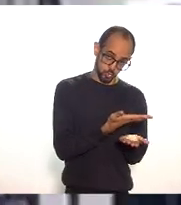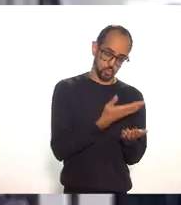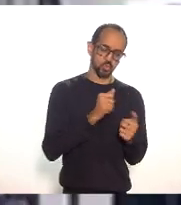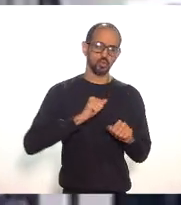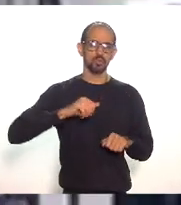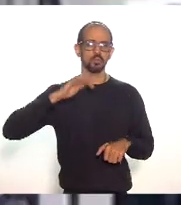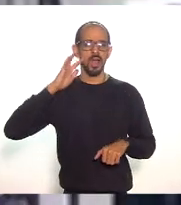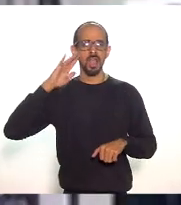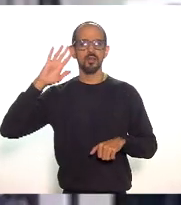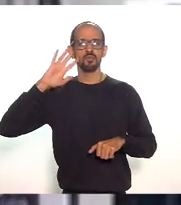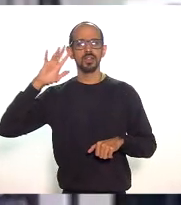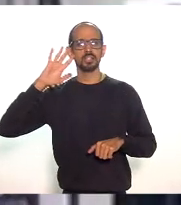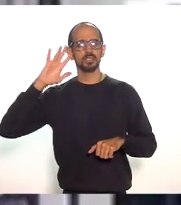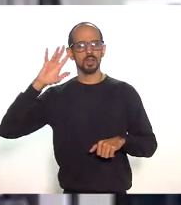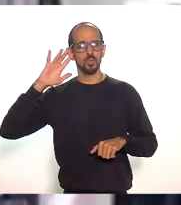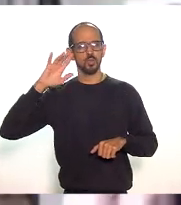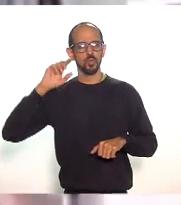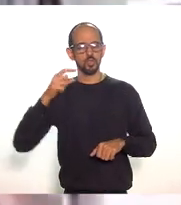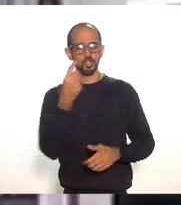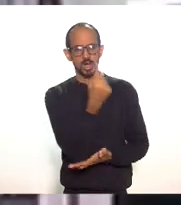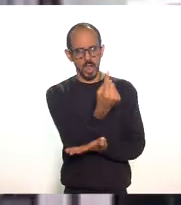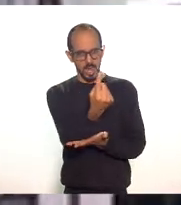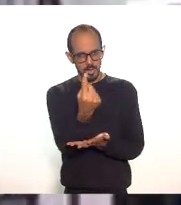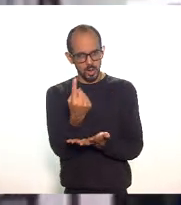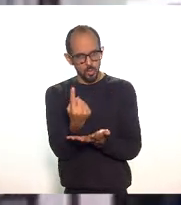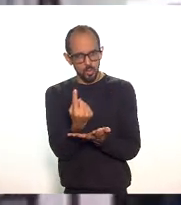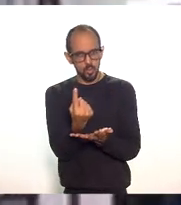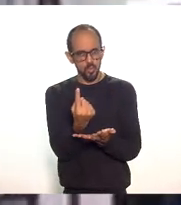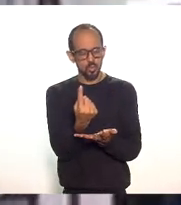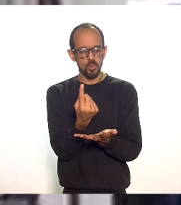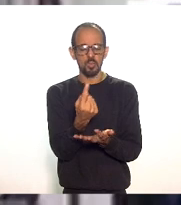reflexão, até para que realmente a gente